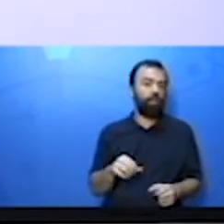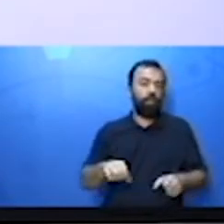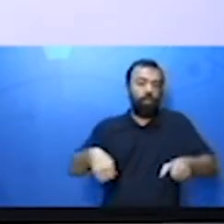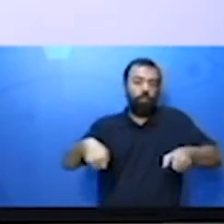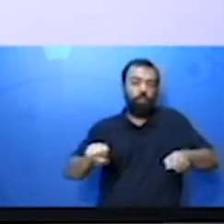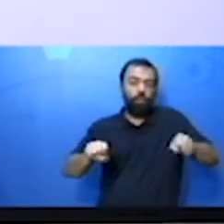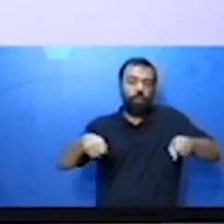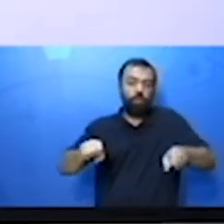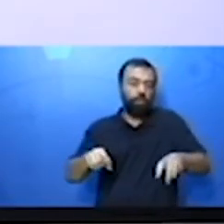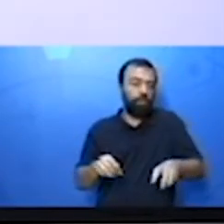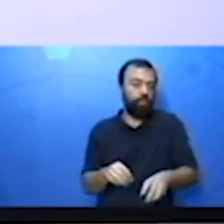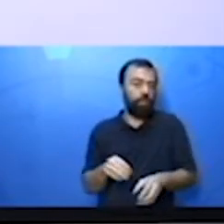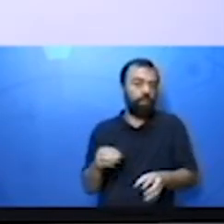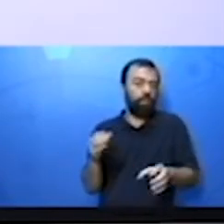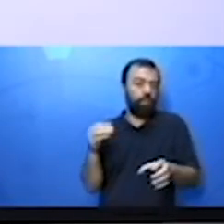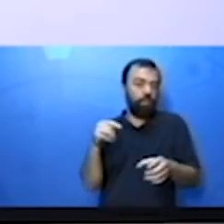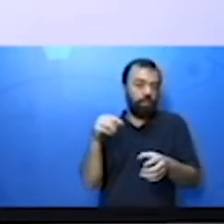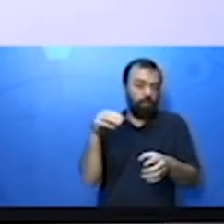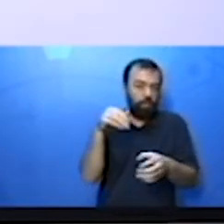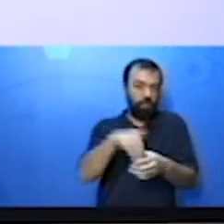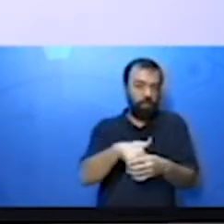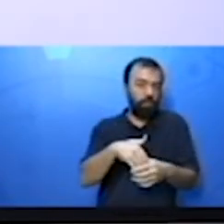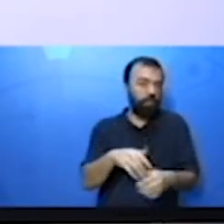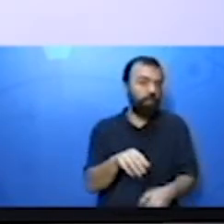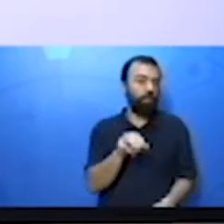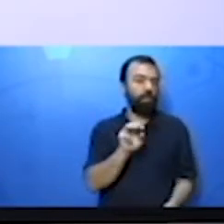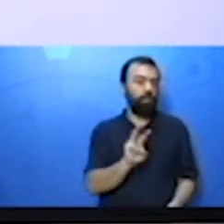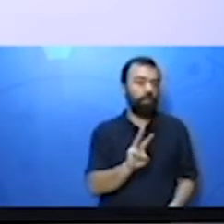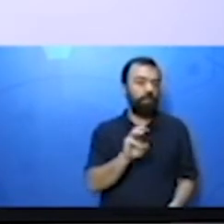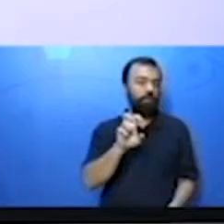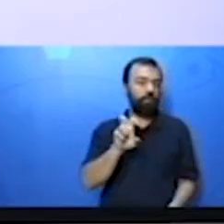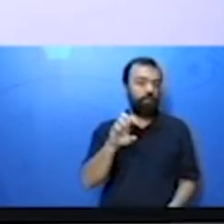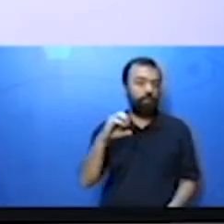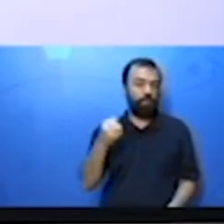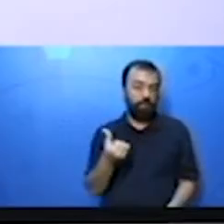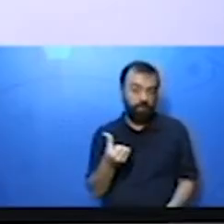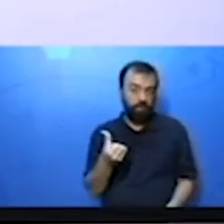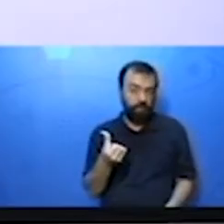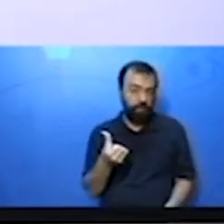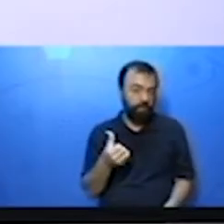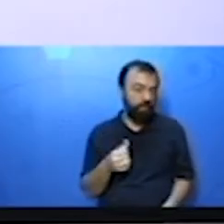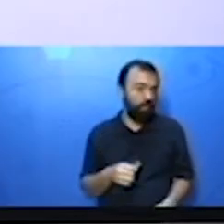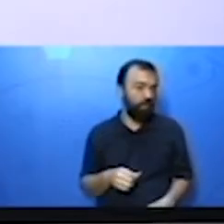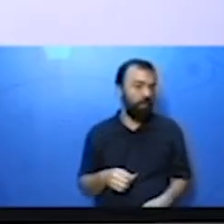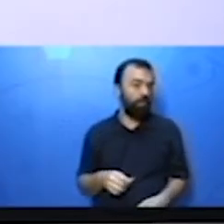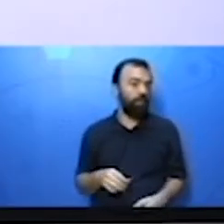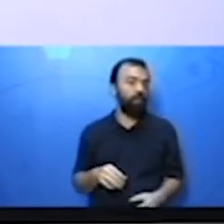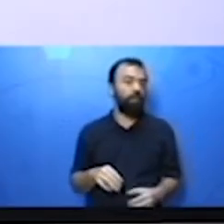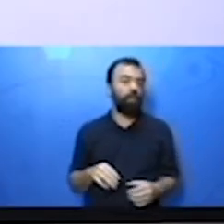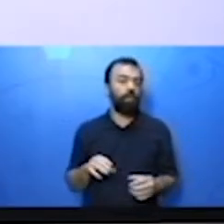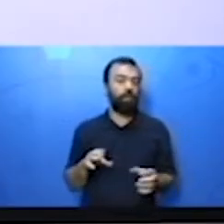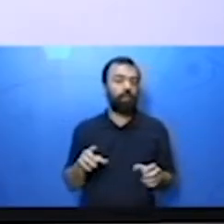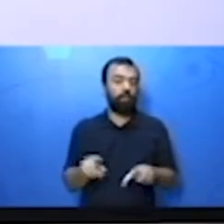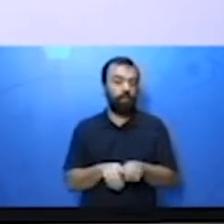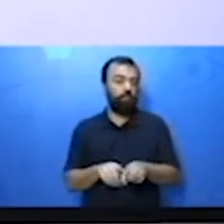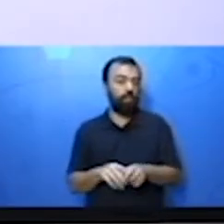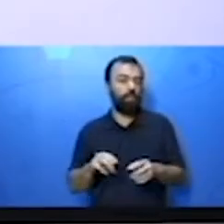em triplo, é 3 de carros. Quantos carros cabem nesse